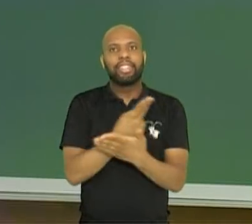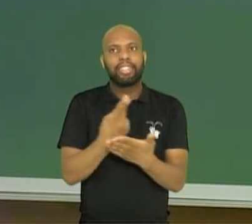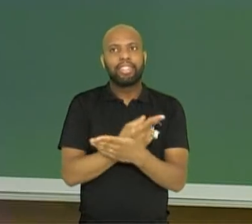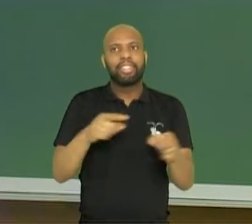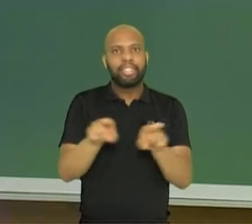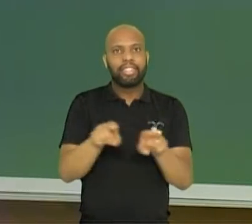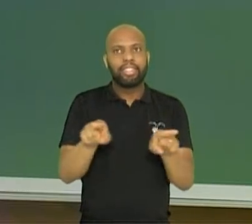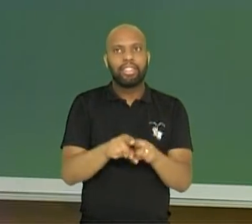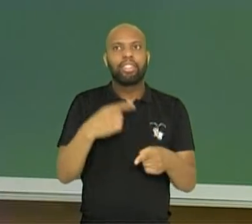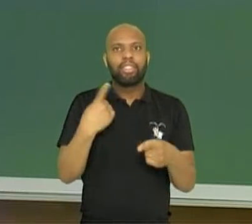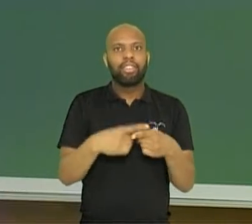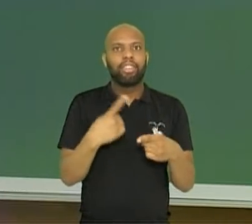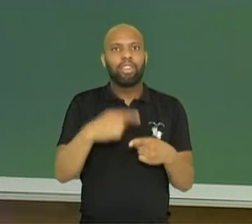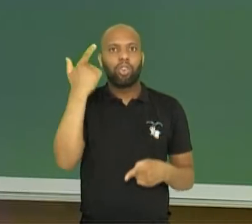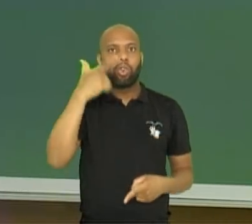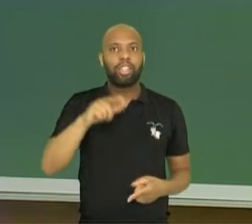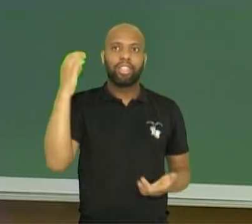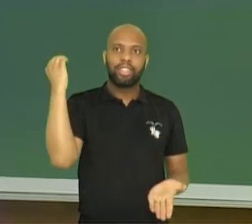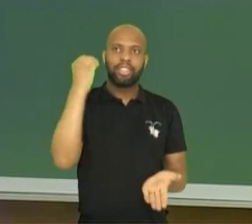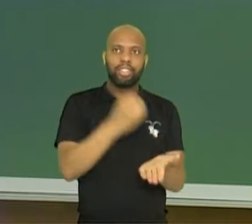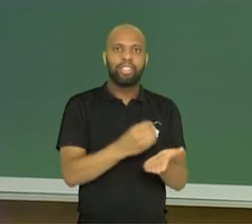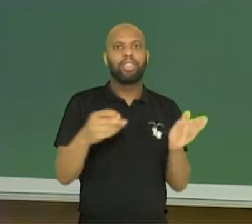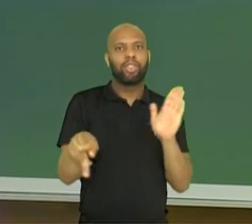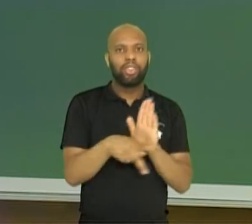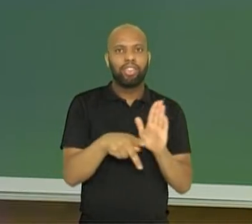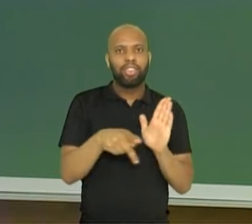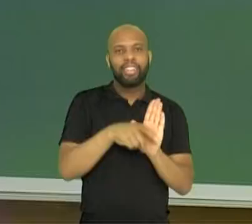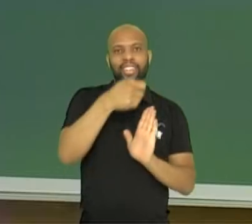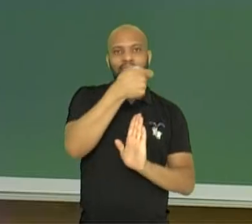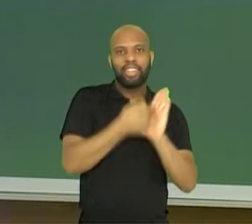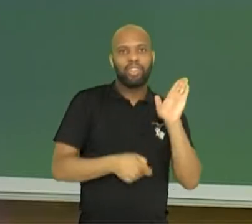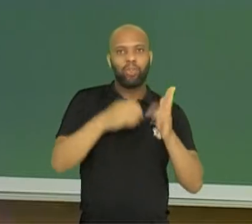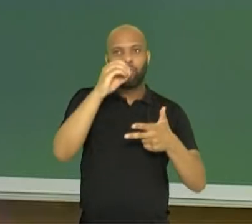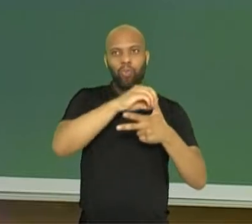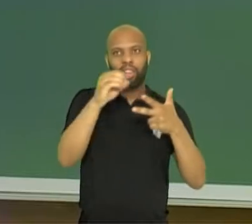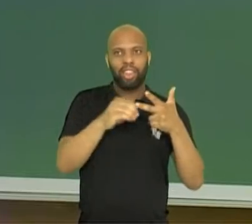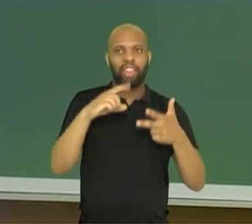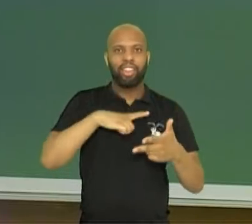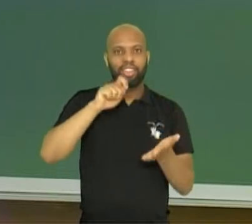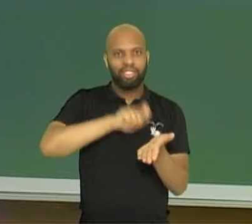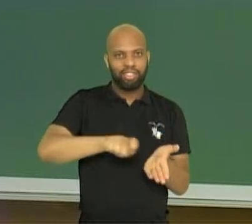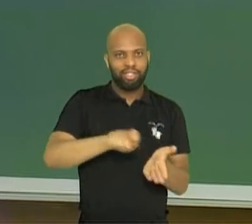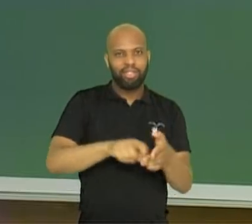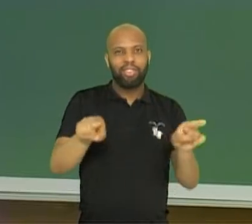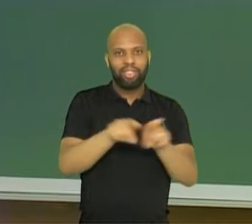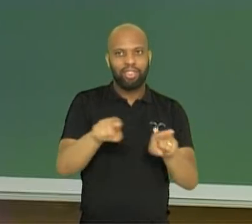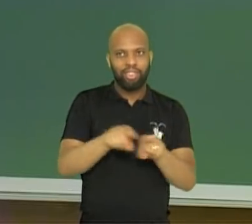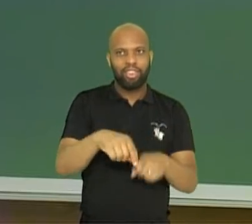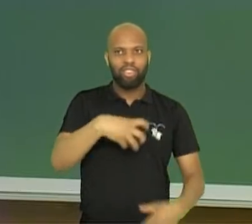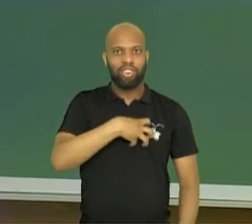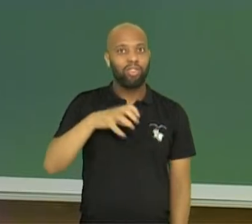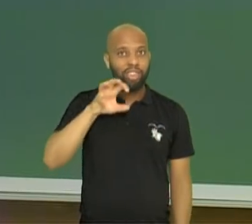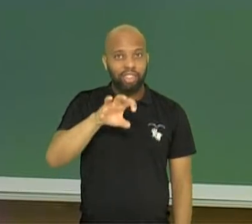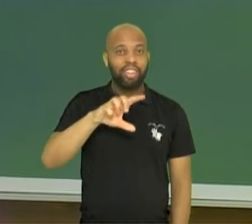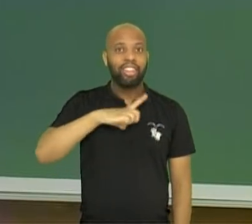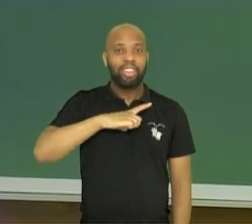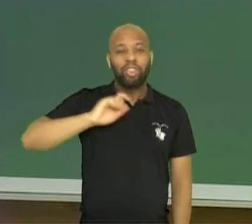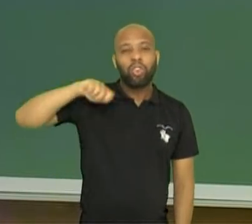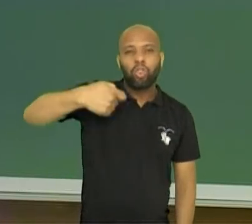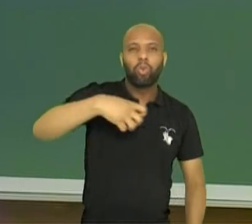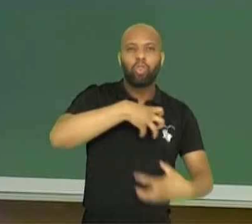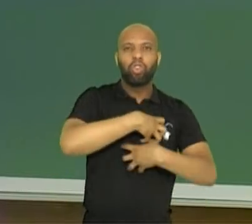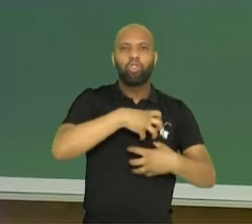né? Alcançando a nota 0 na redação do Enem, que exige uma escrita em relação à